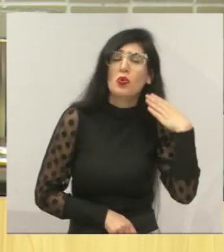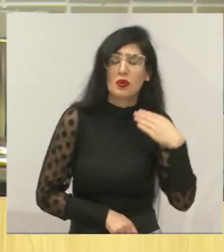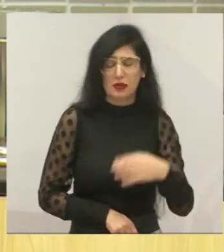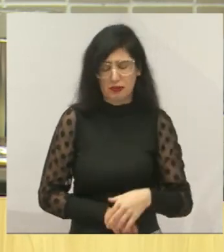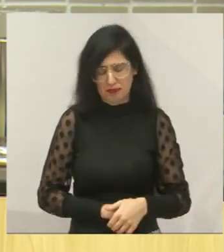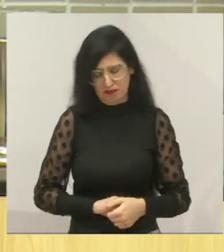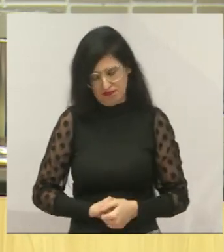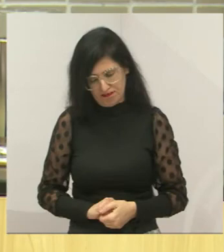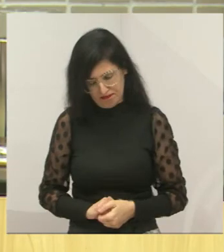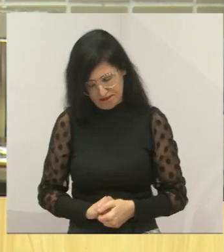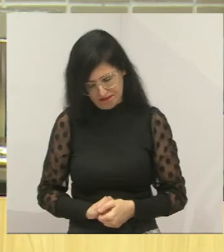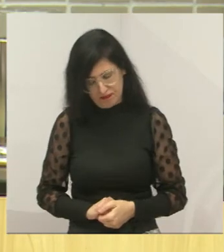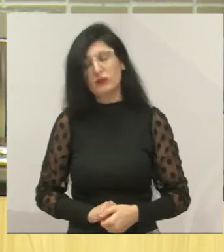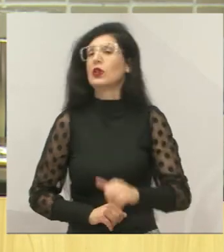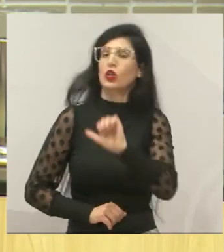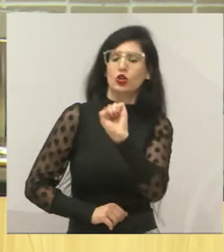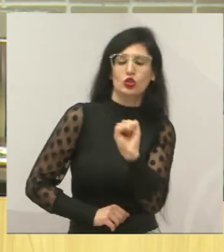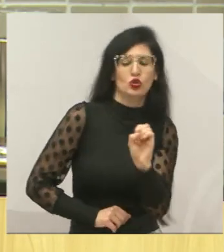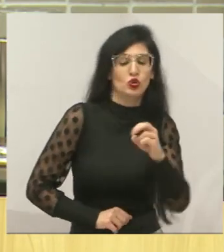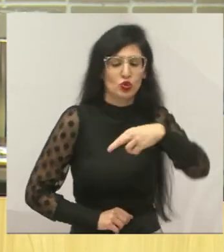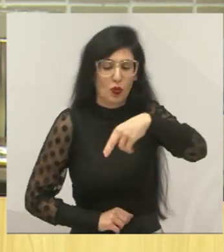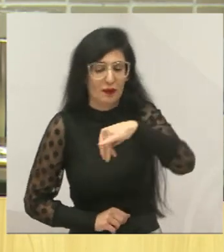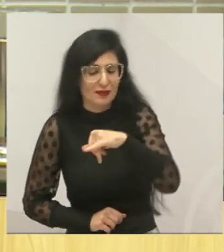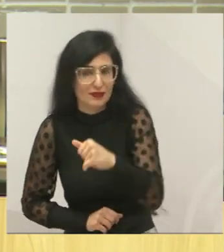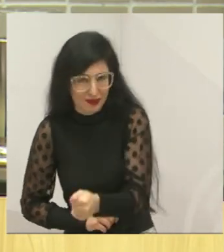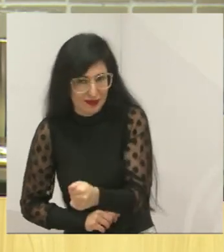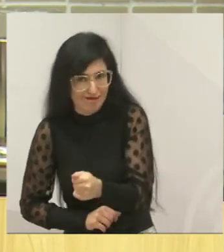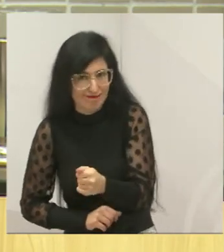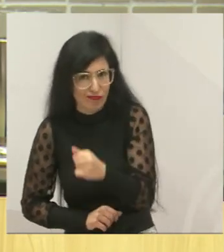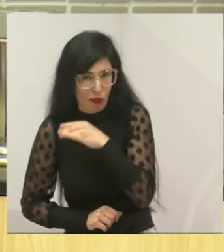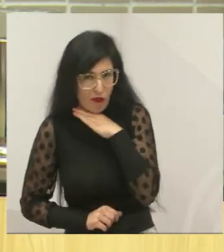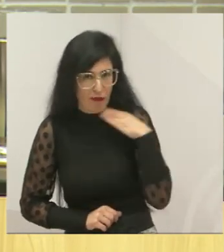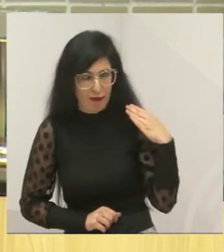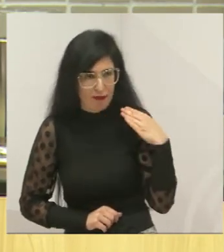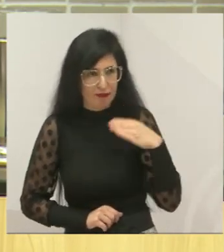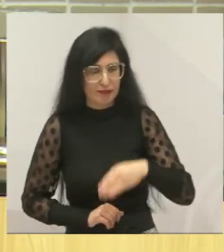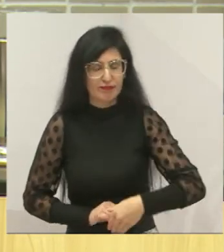Votos de pesar de Sônia Regina Meireles,